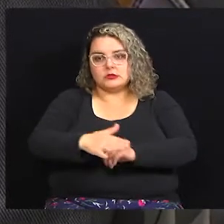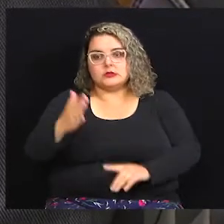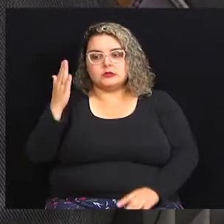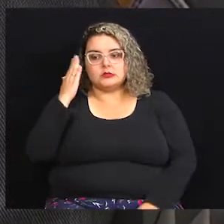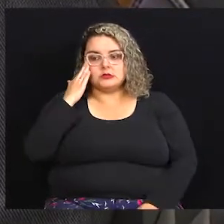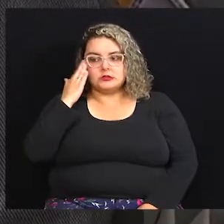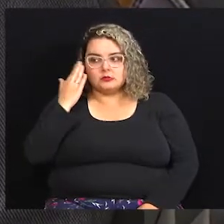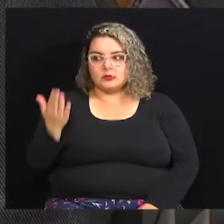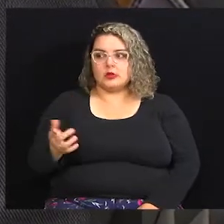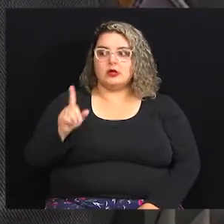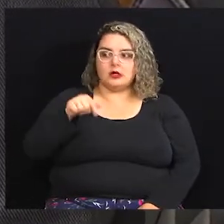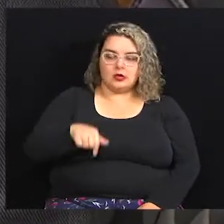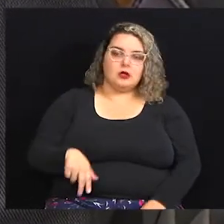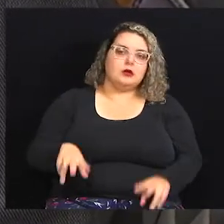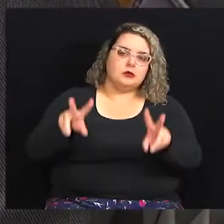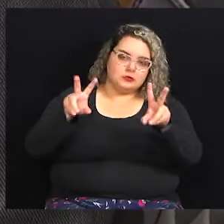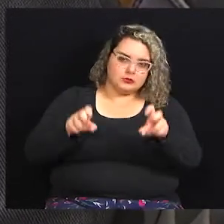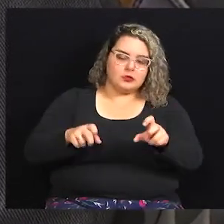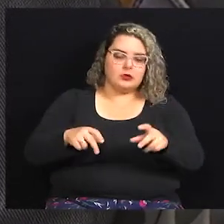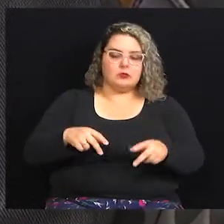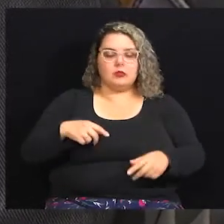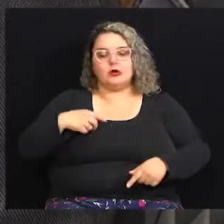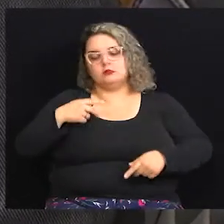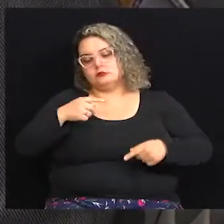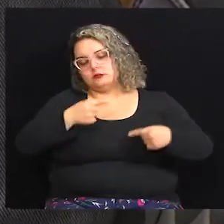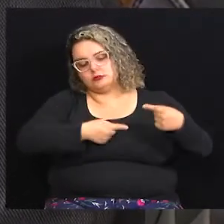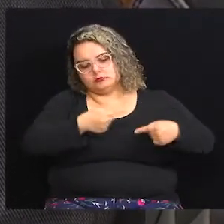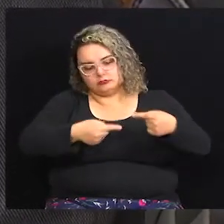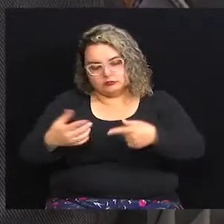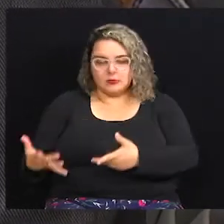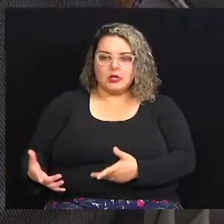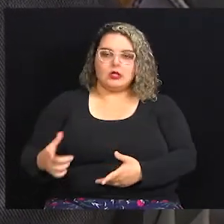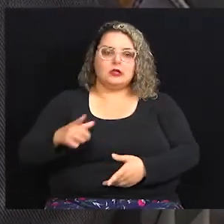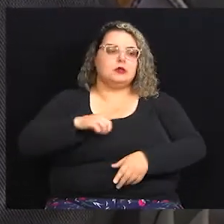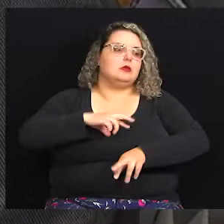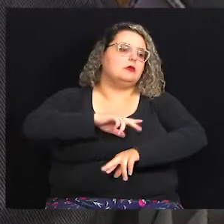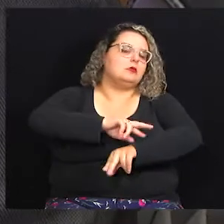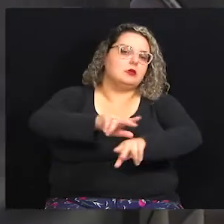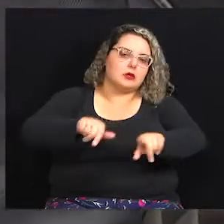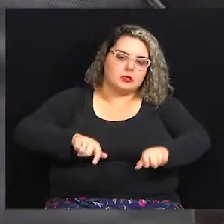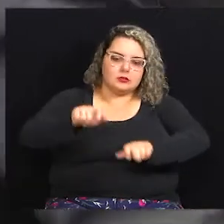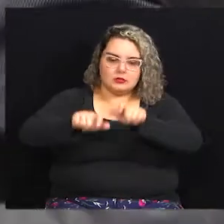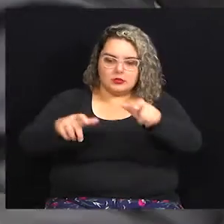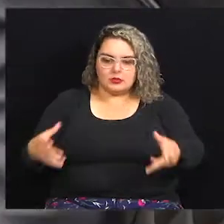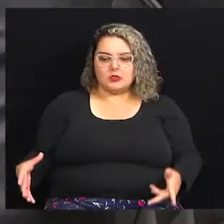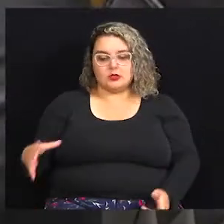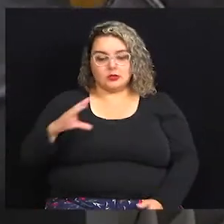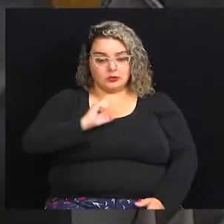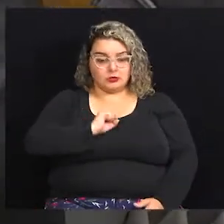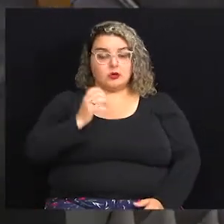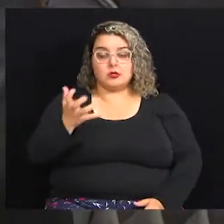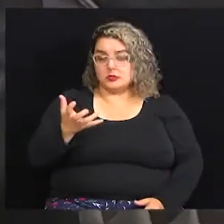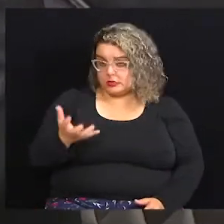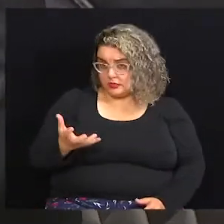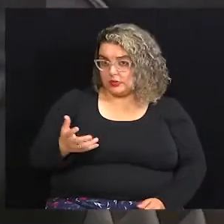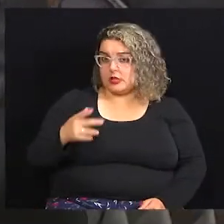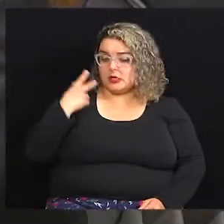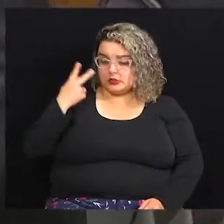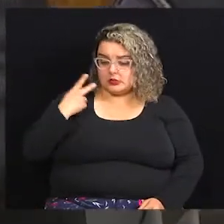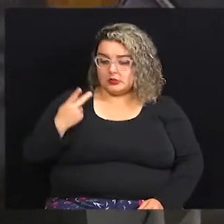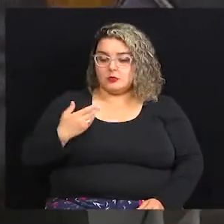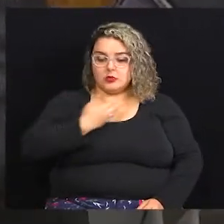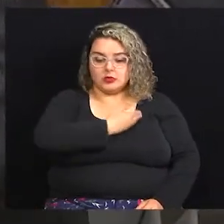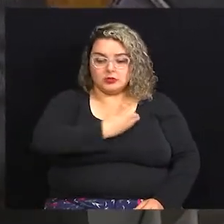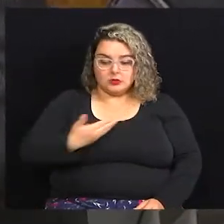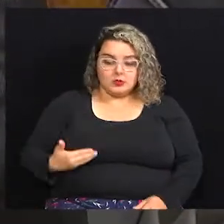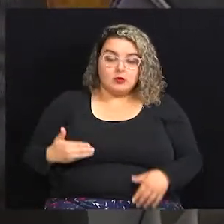gente sabe que é um tema polêmico tem muitas pessoas que gostam e querem essa política